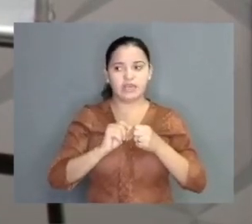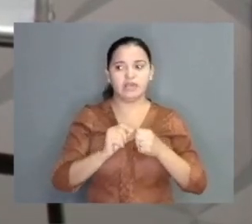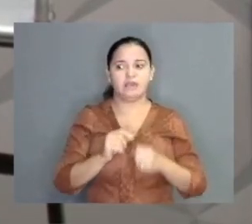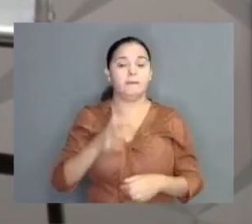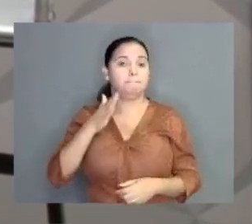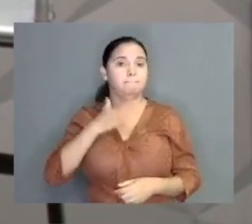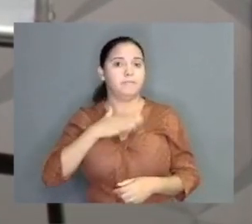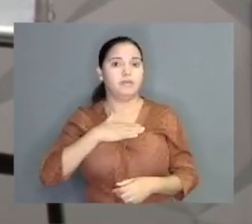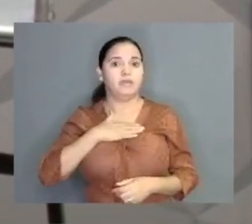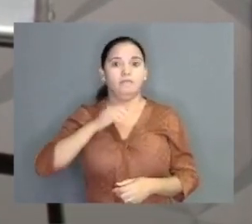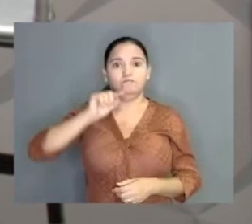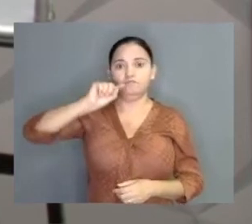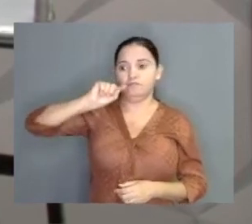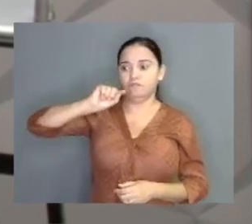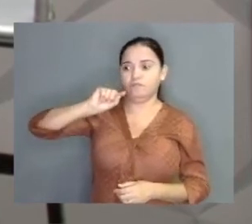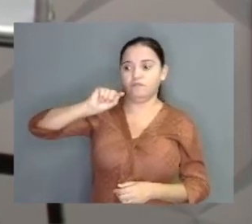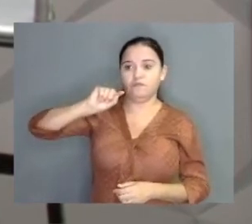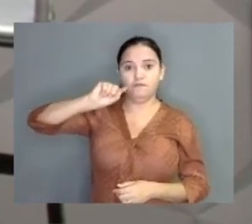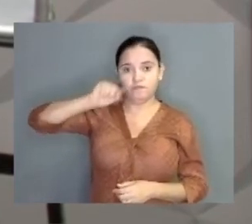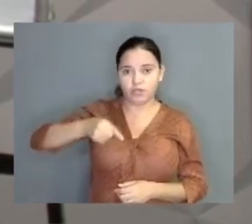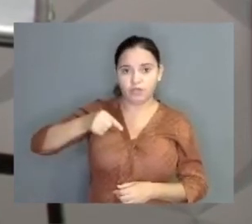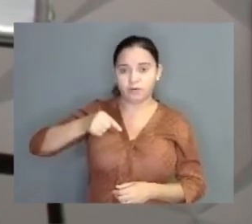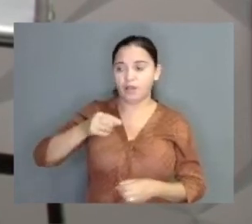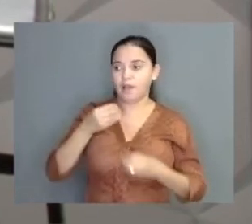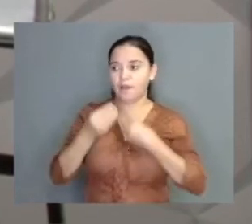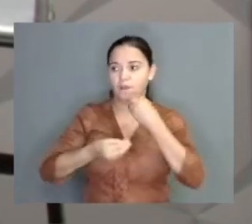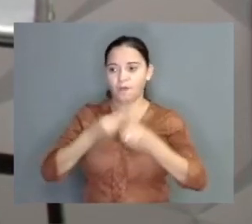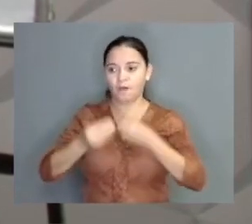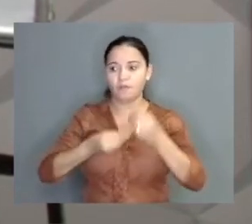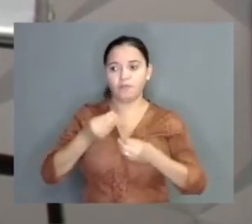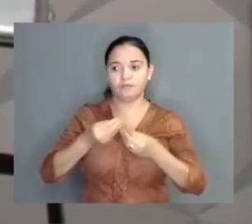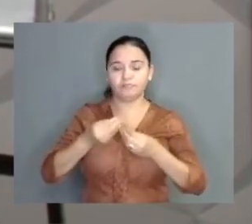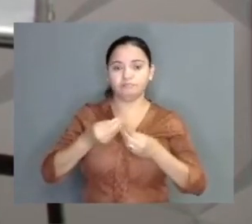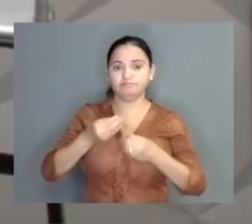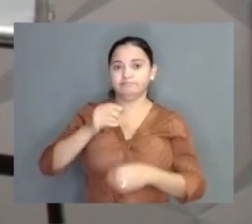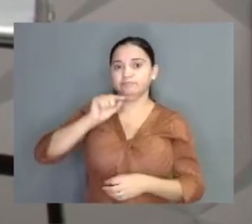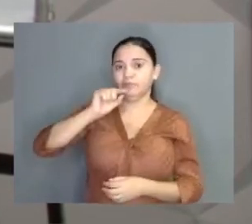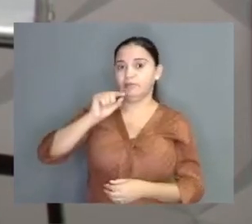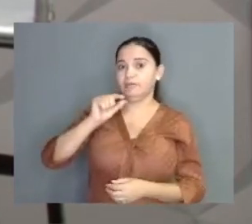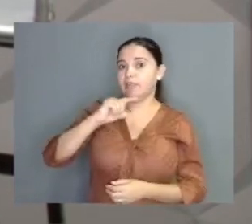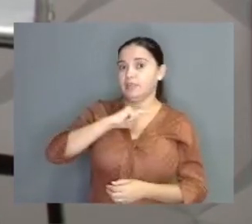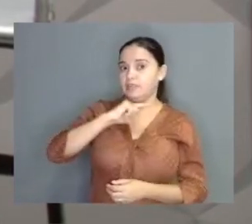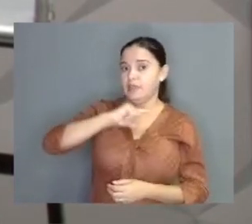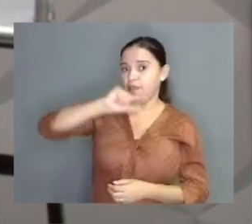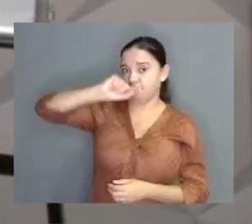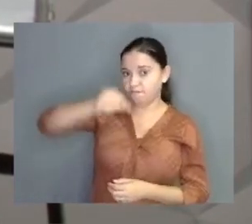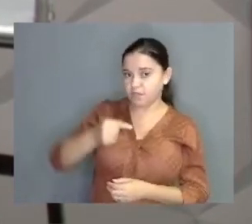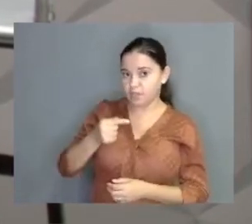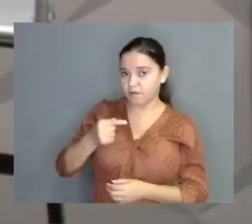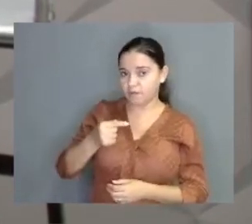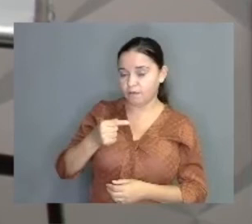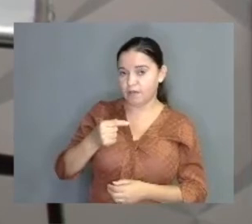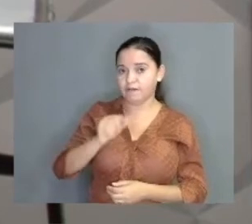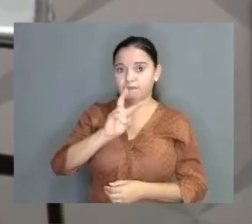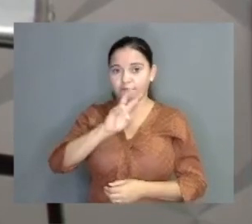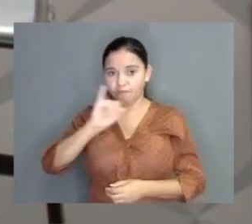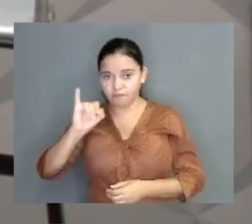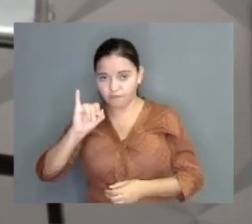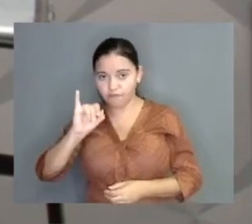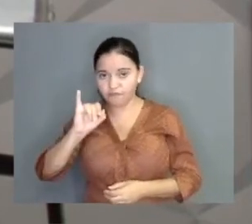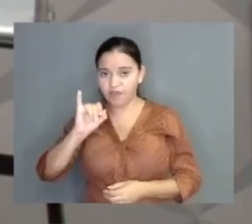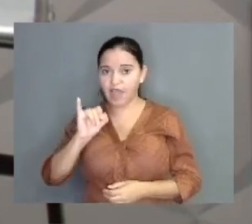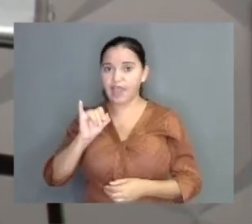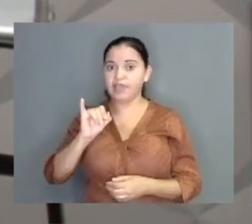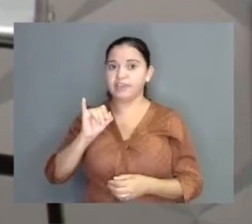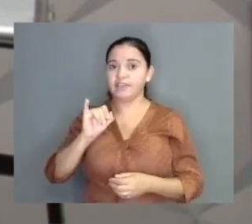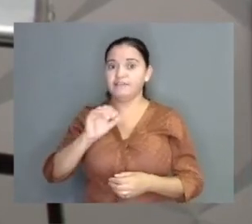casas. E o segredo é agora. Essa vírgula vai pular 6 casinhas para a esquerda